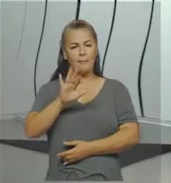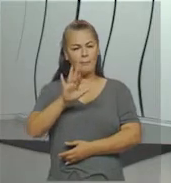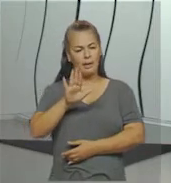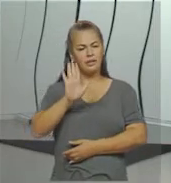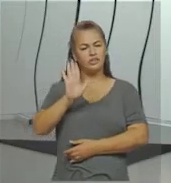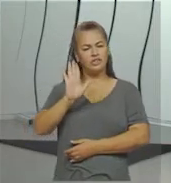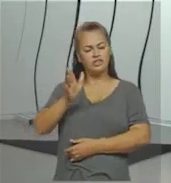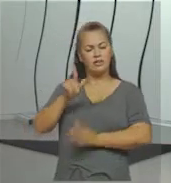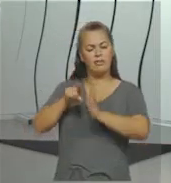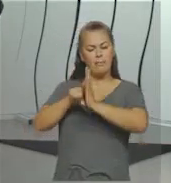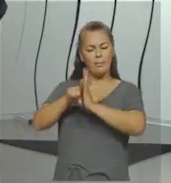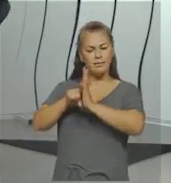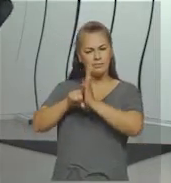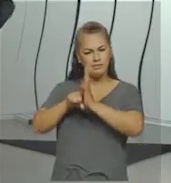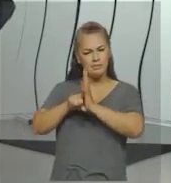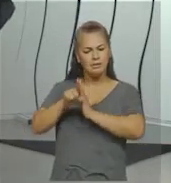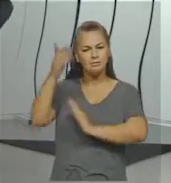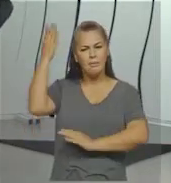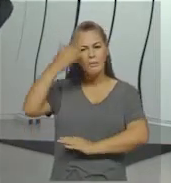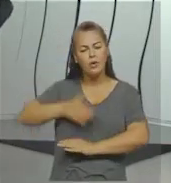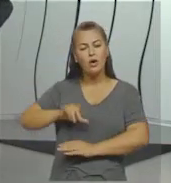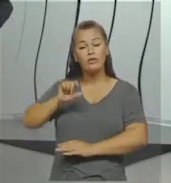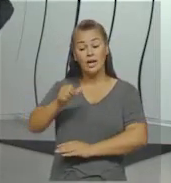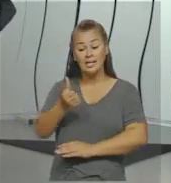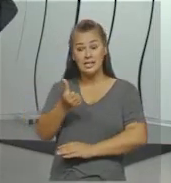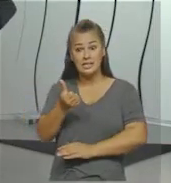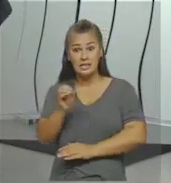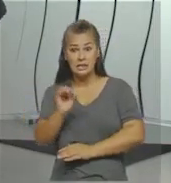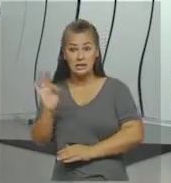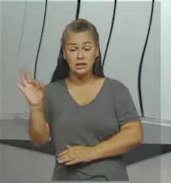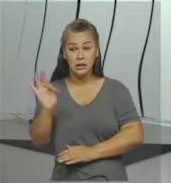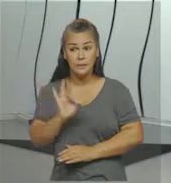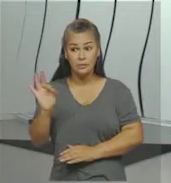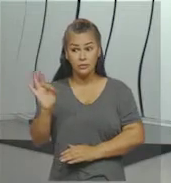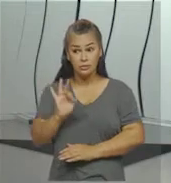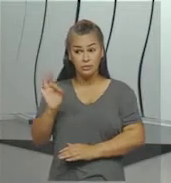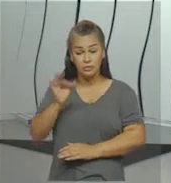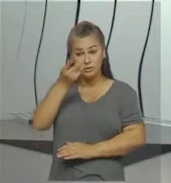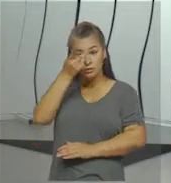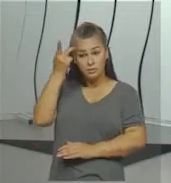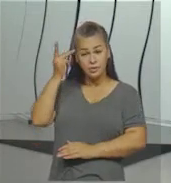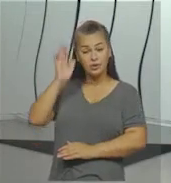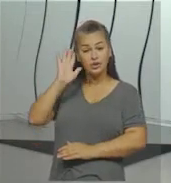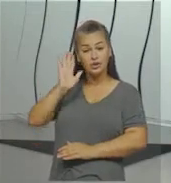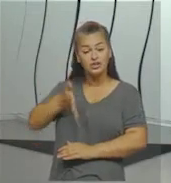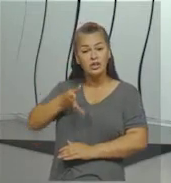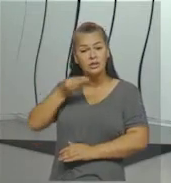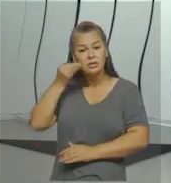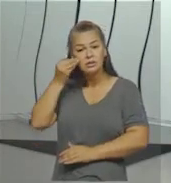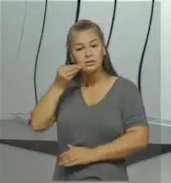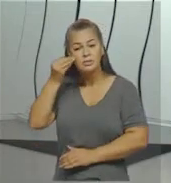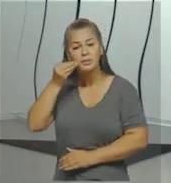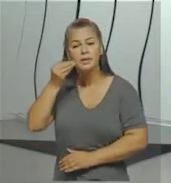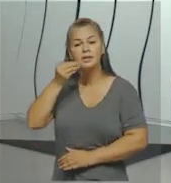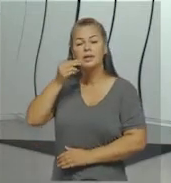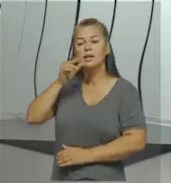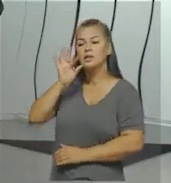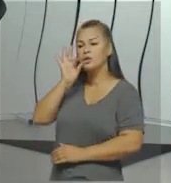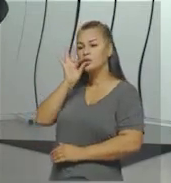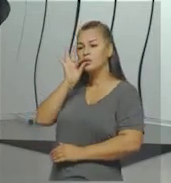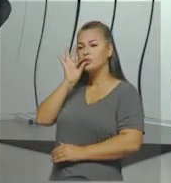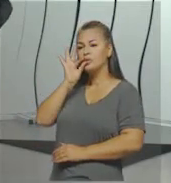entrevistadas já usaram álcool alguma vez ou cigarro. Então, dessas drogas todas, são as mais consumidas, cigarro e álcool.